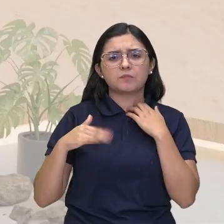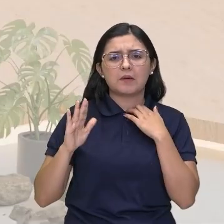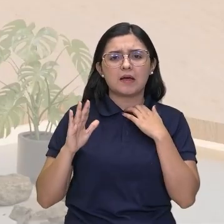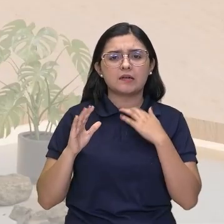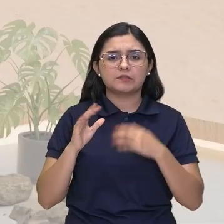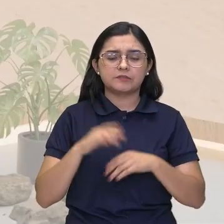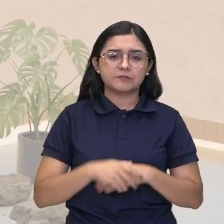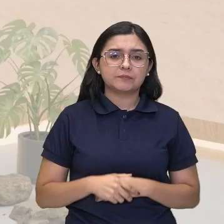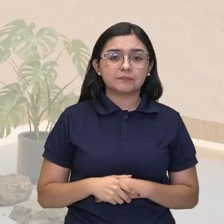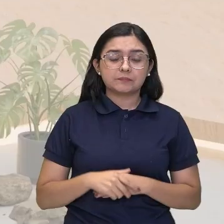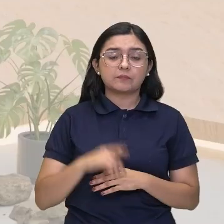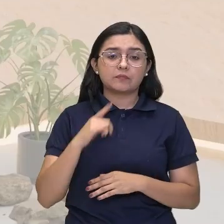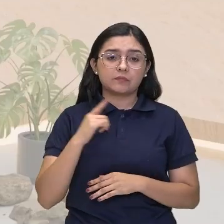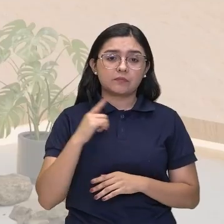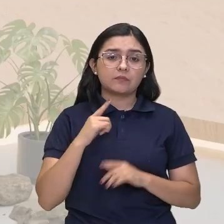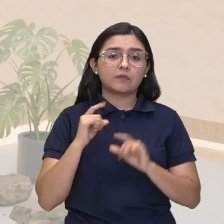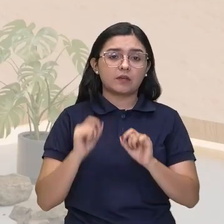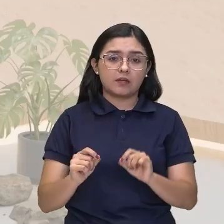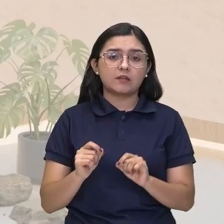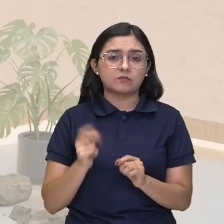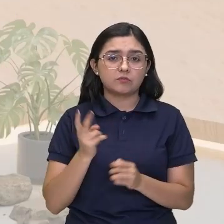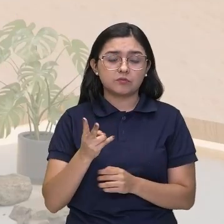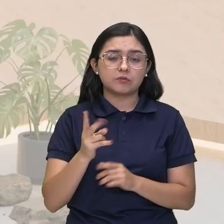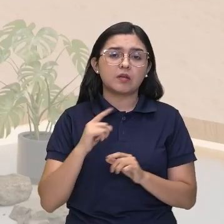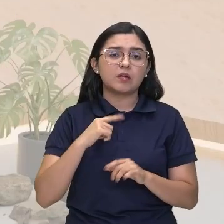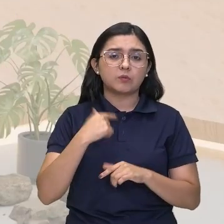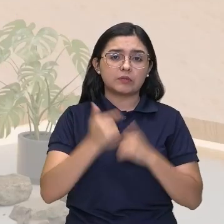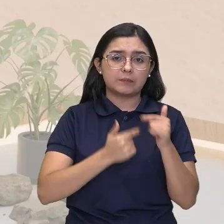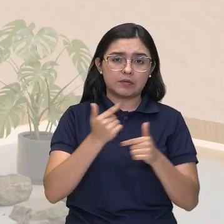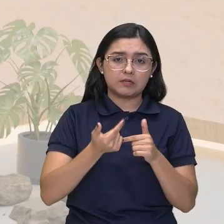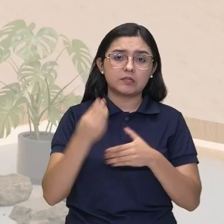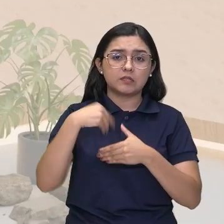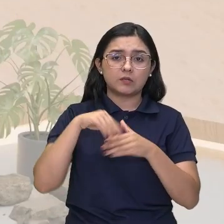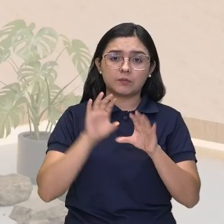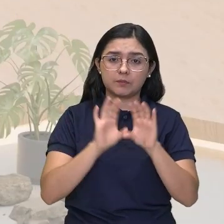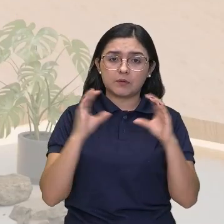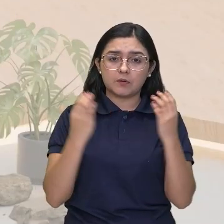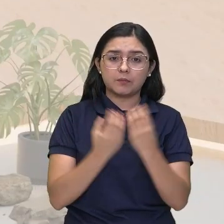que ainda preservam, mas, por exemplo, eu trabalhei numa comunidade dos